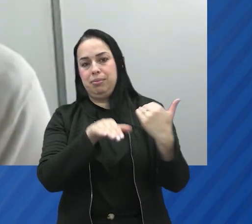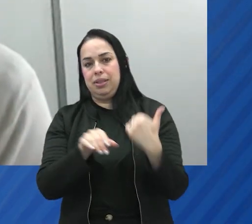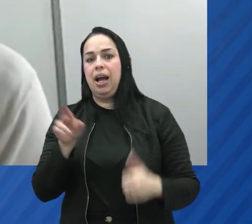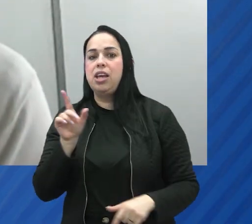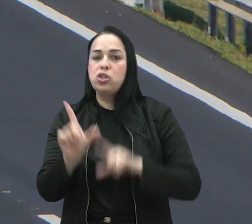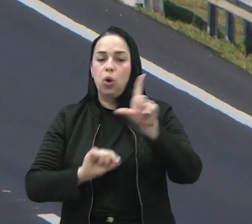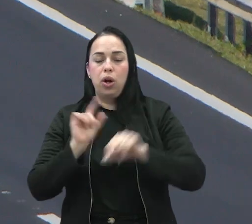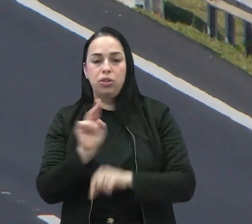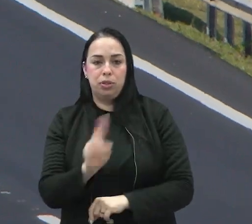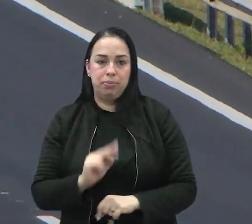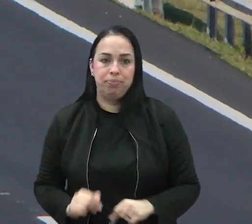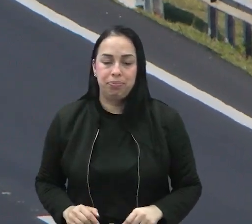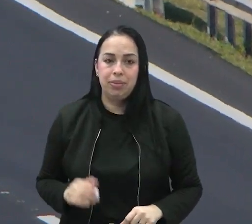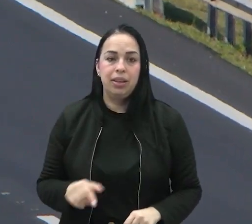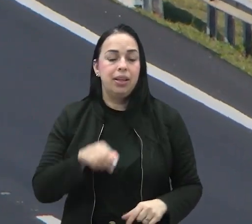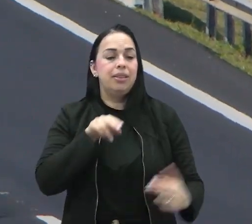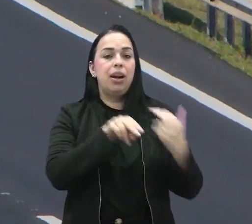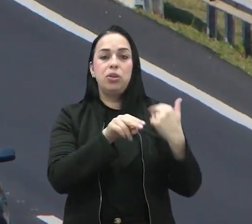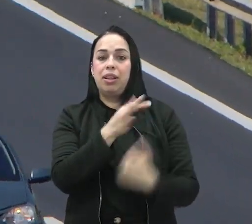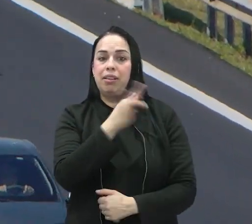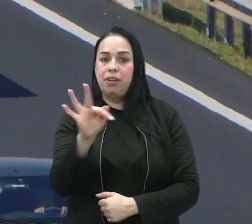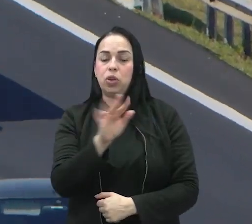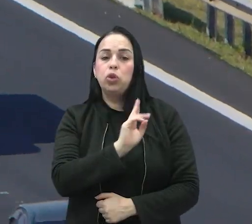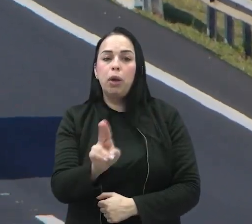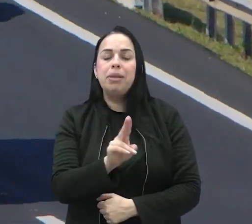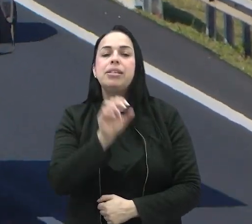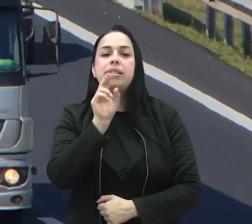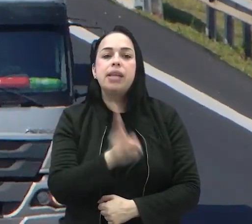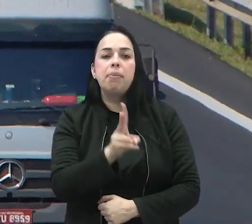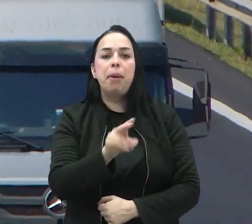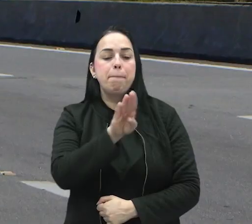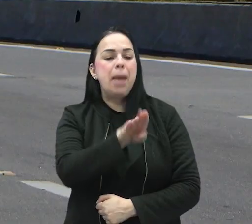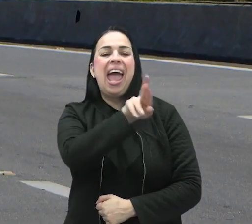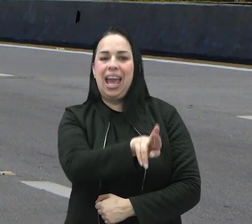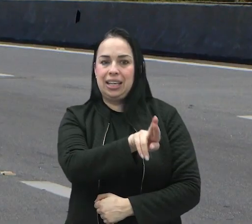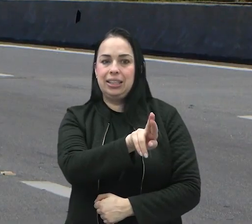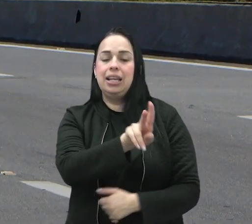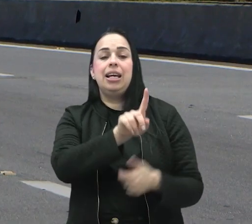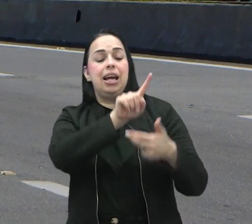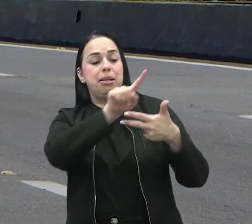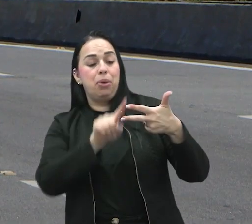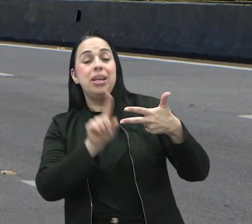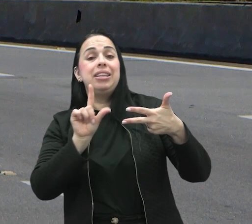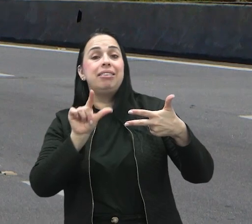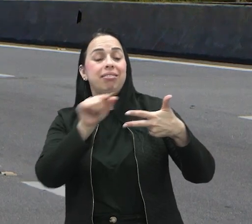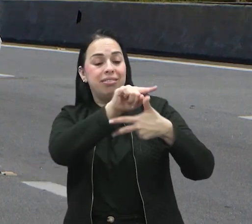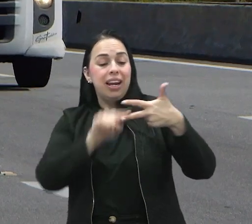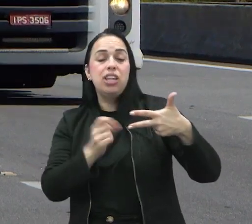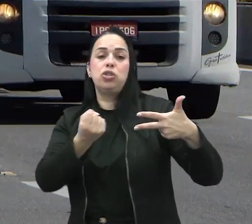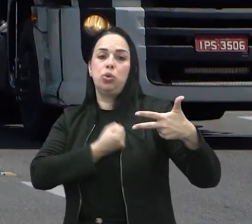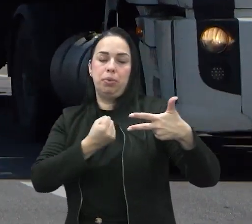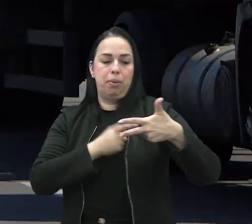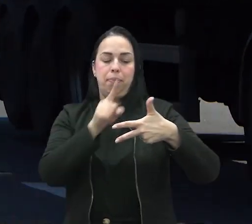das rodovias. Nas rodovias federais, o nome sempre começa com a sigla BR, seguida por 3 números. O